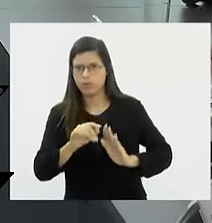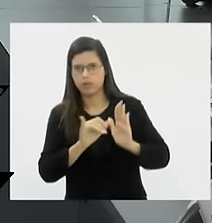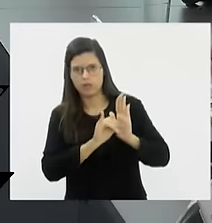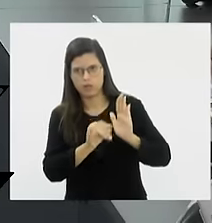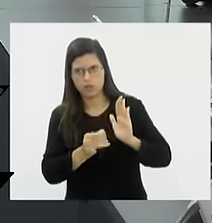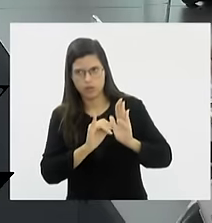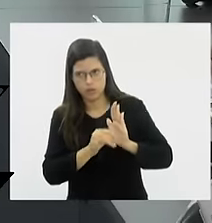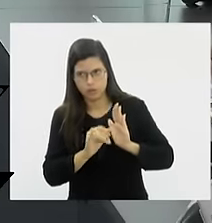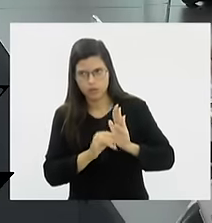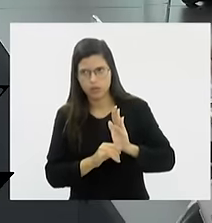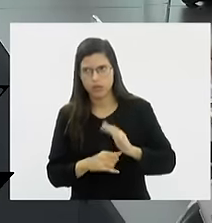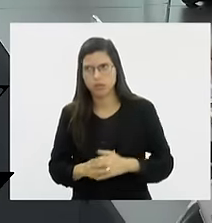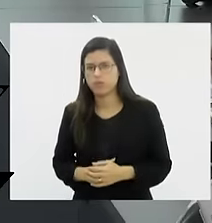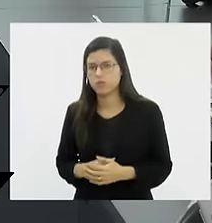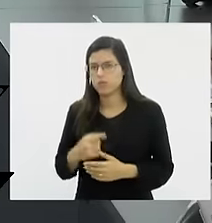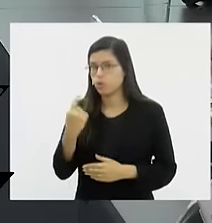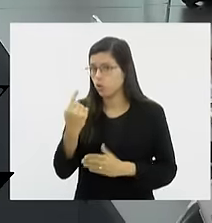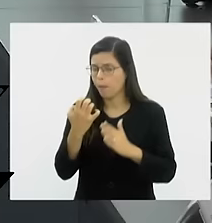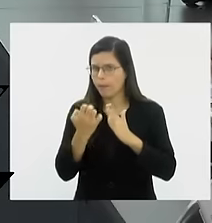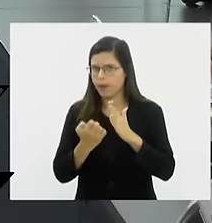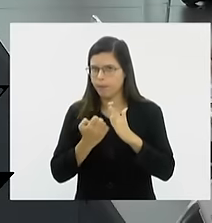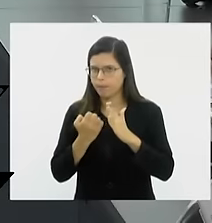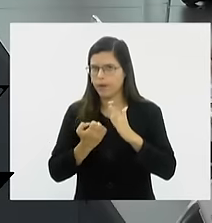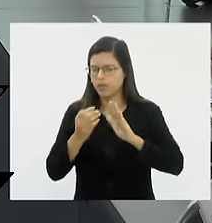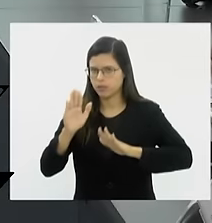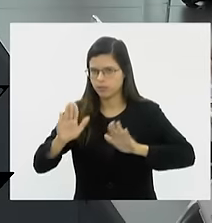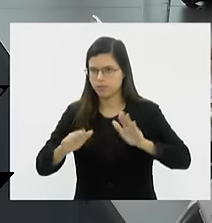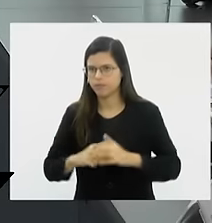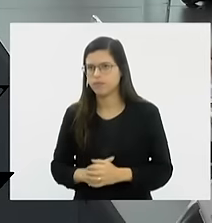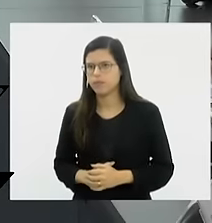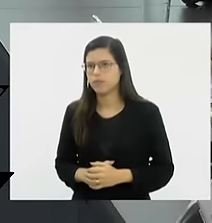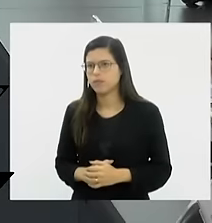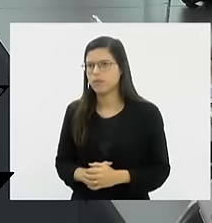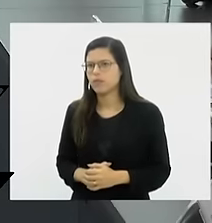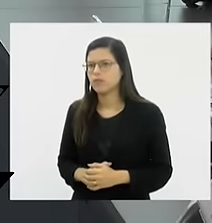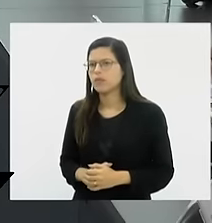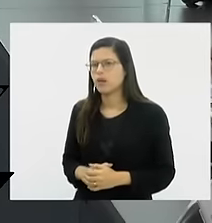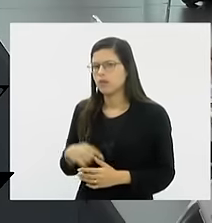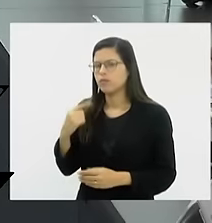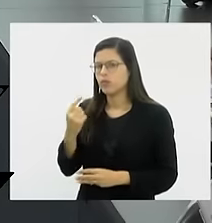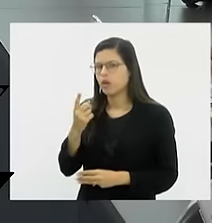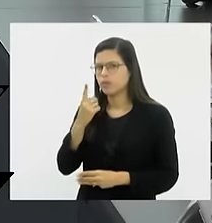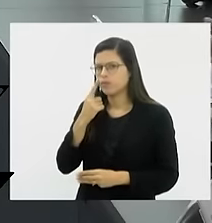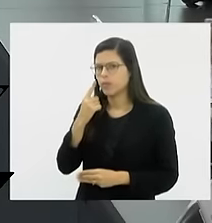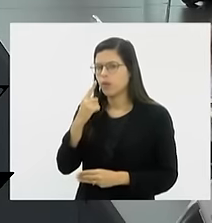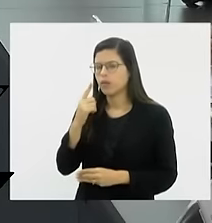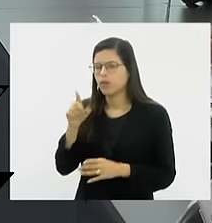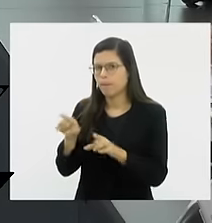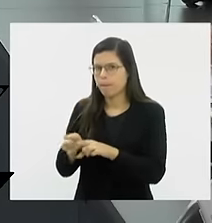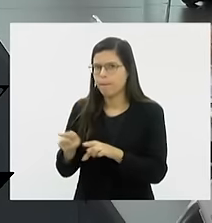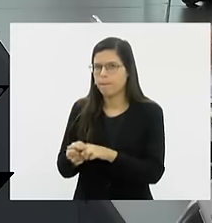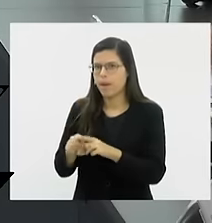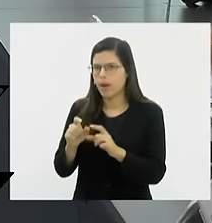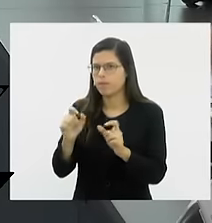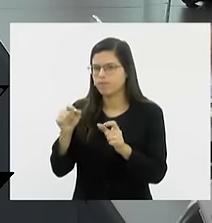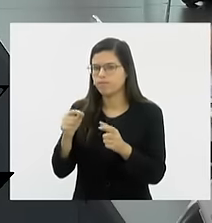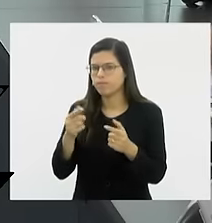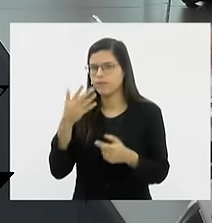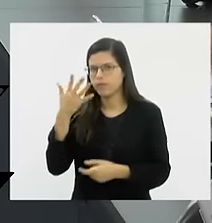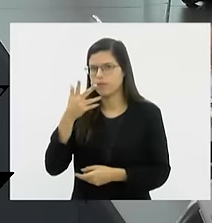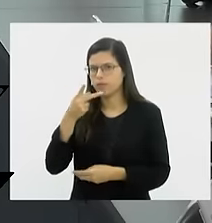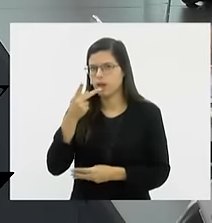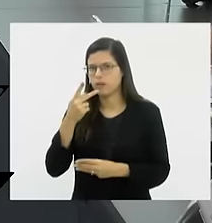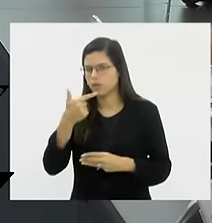das licitantes. Só para poder não fugir o tema aqui, presidente, e nós vamos ouvir os outros órgãos, e acaba que a gente na frente pode